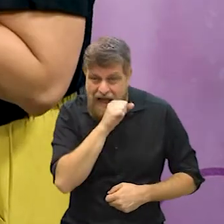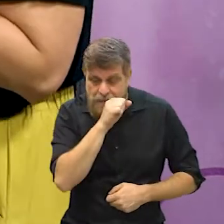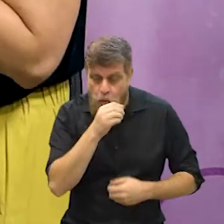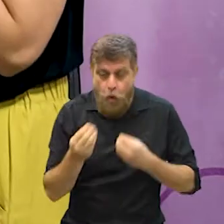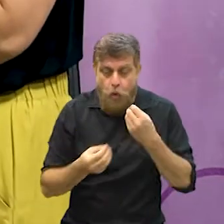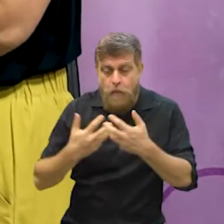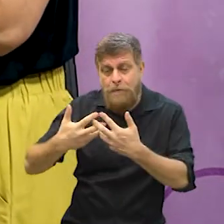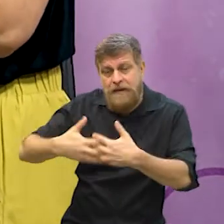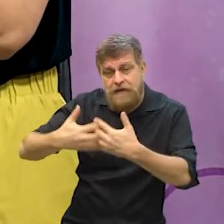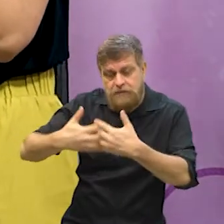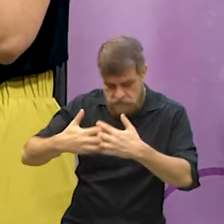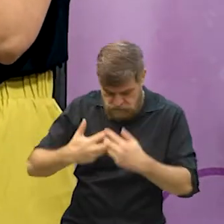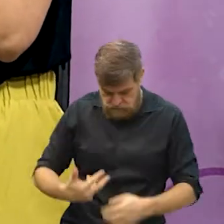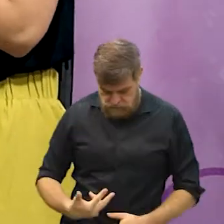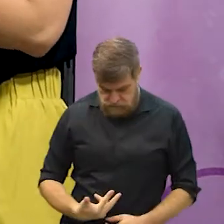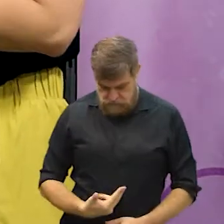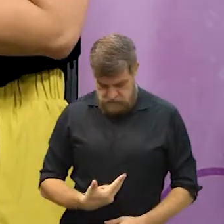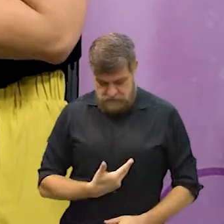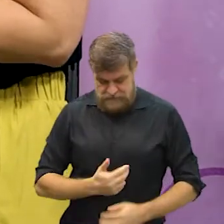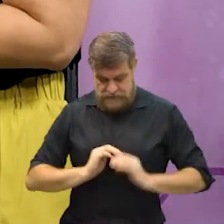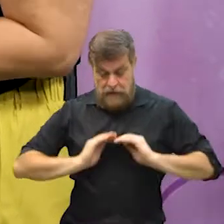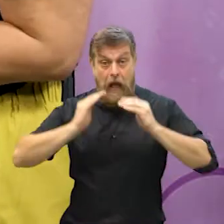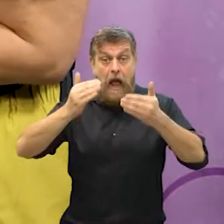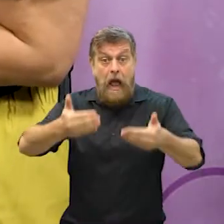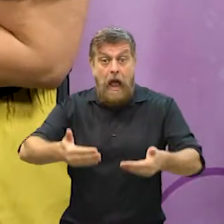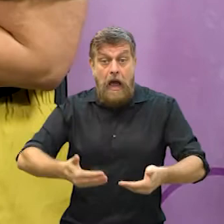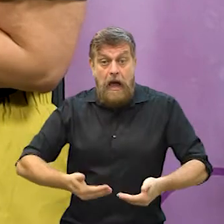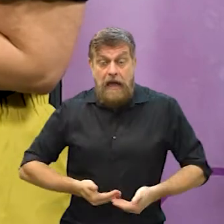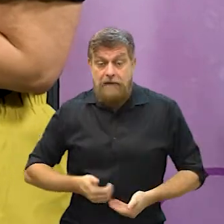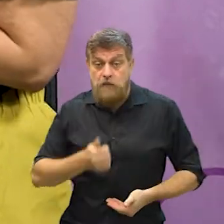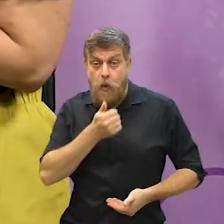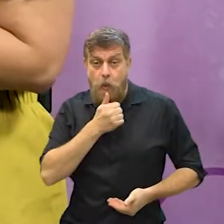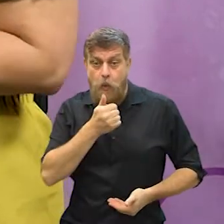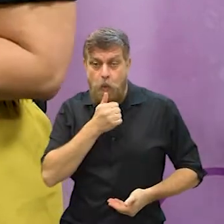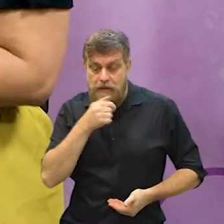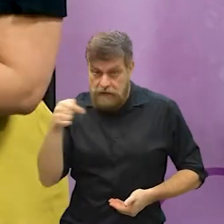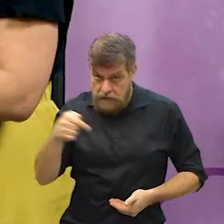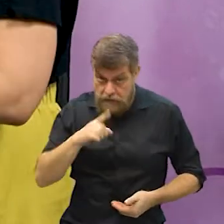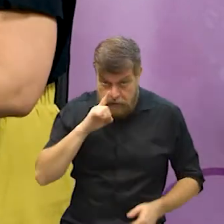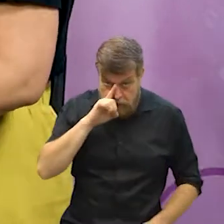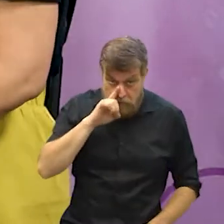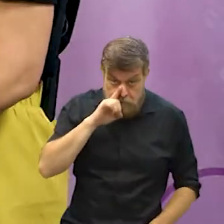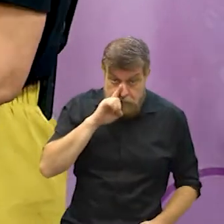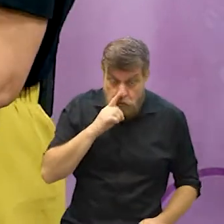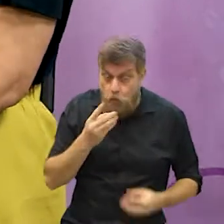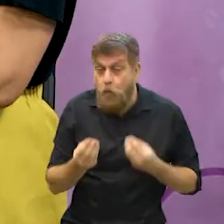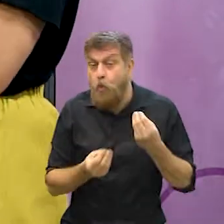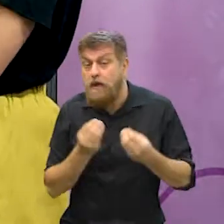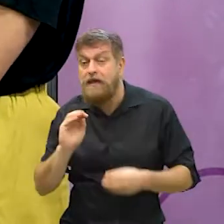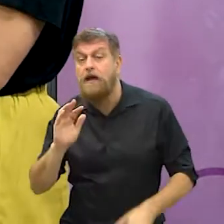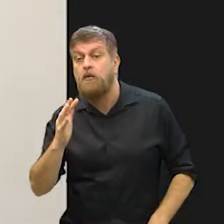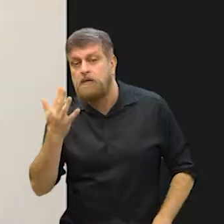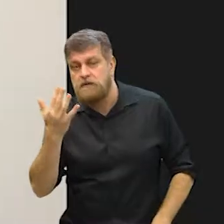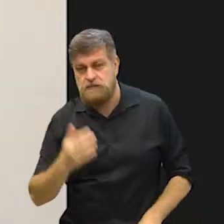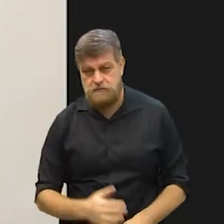que funciona essa cirurgia com o bebê ainda dentro da barriga da mãe? Tem algum risco para o bebê, para a mãe? Como que